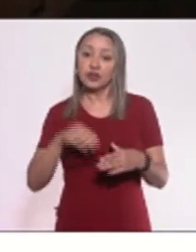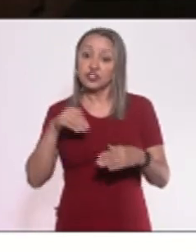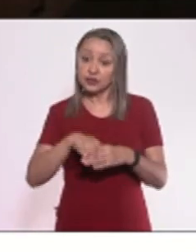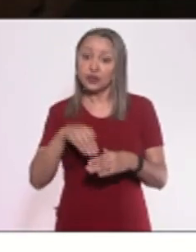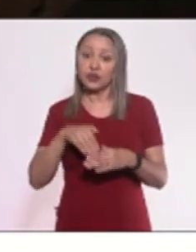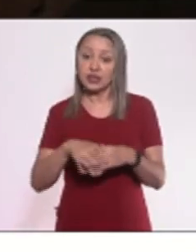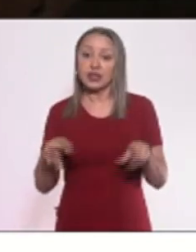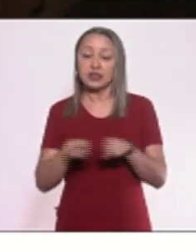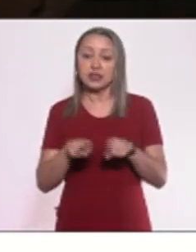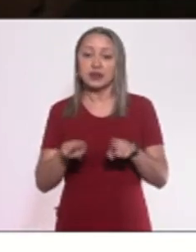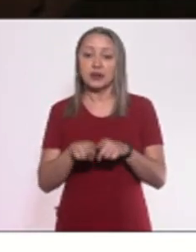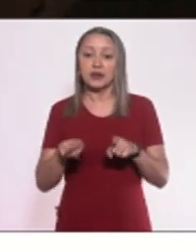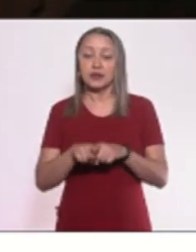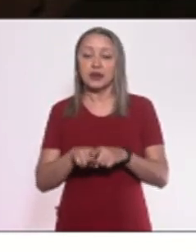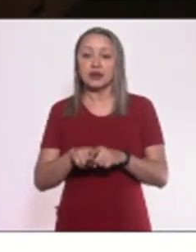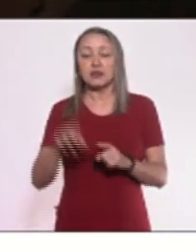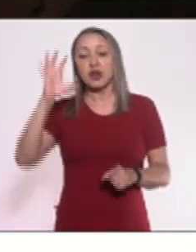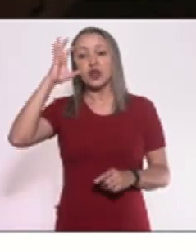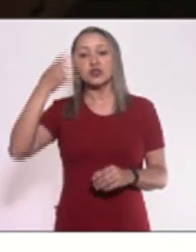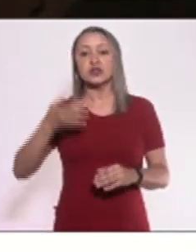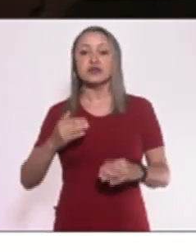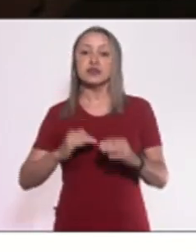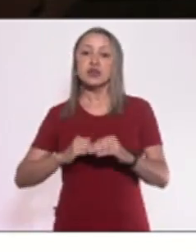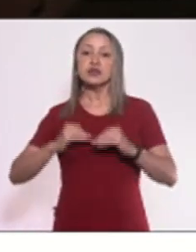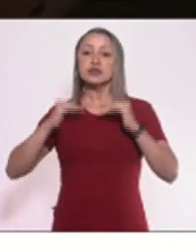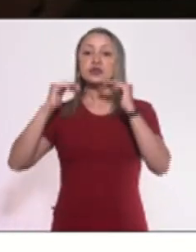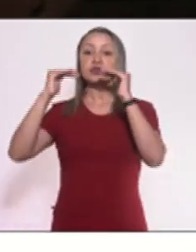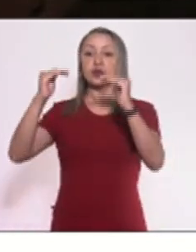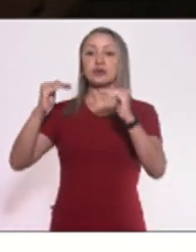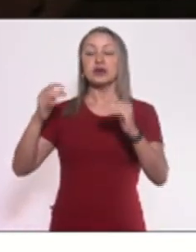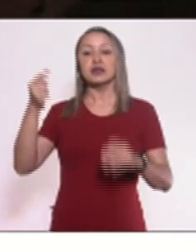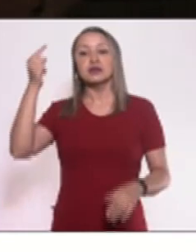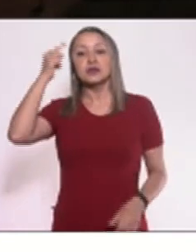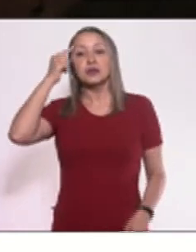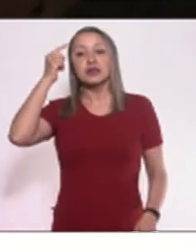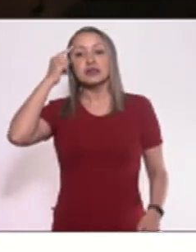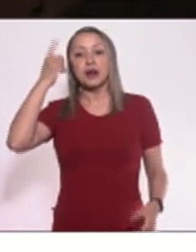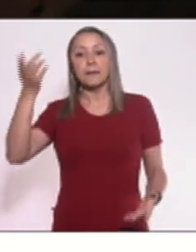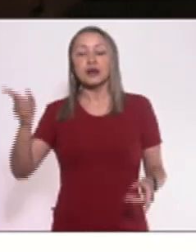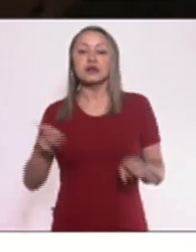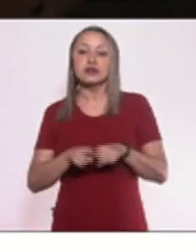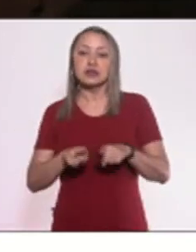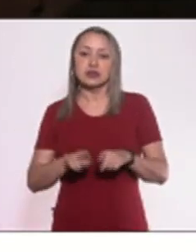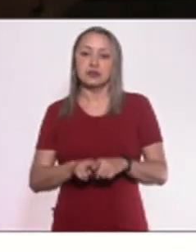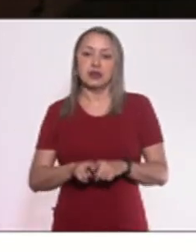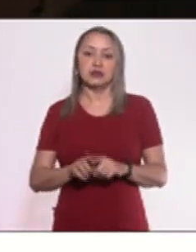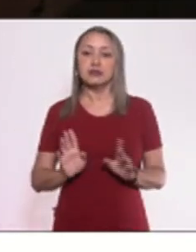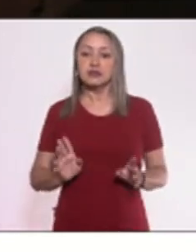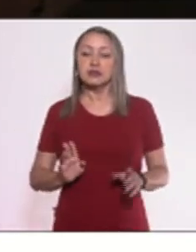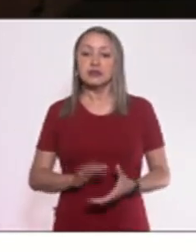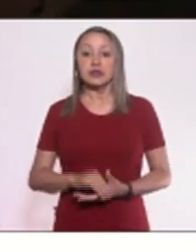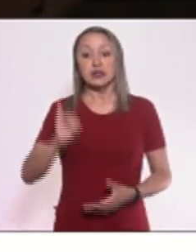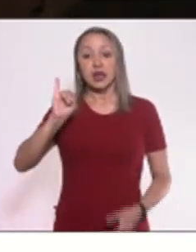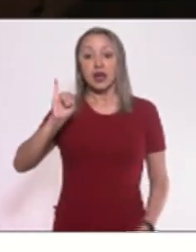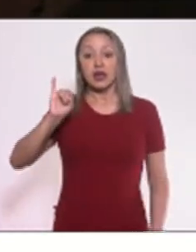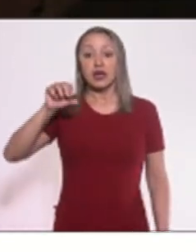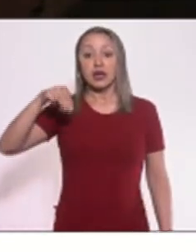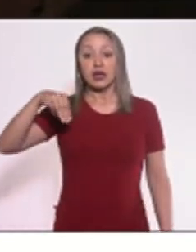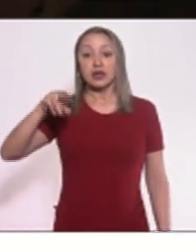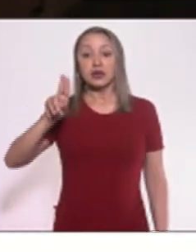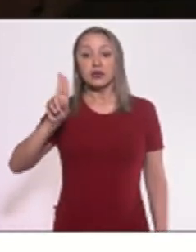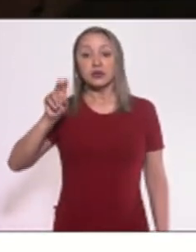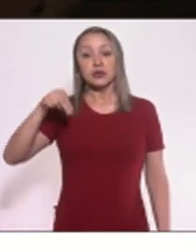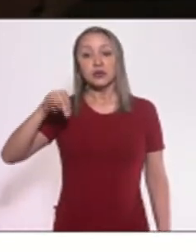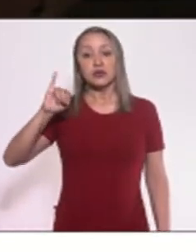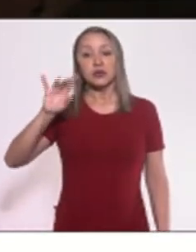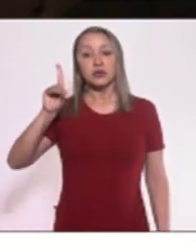decisão soberana da nossa consciência. É isso que é imunidade. Então, essa é a decisão